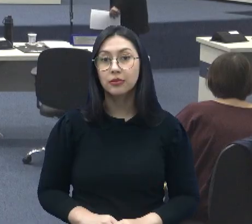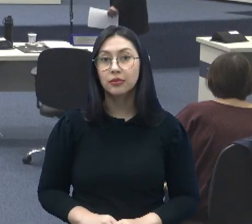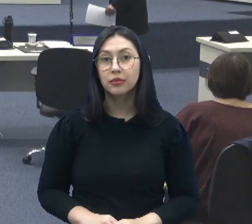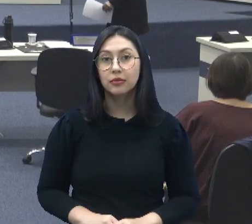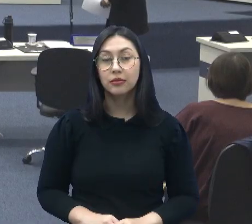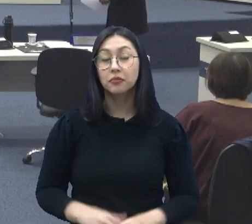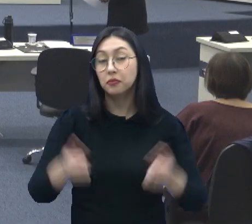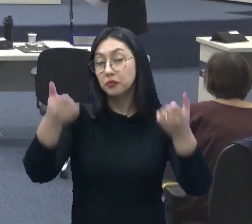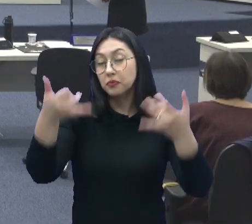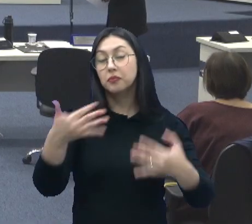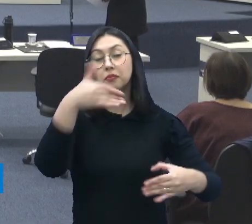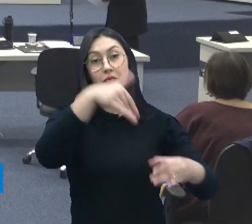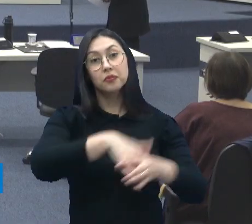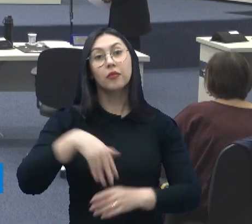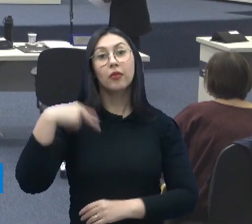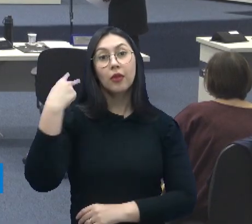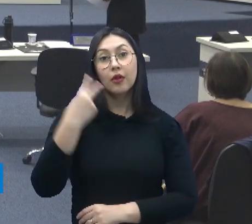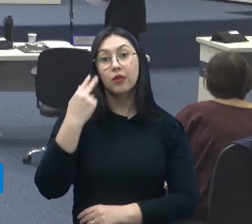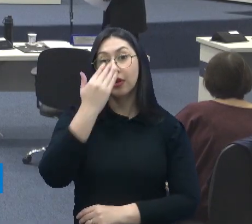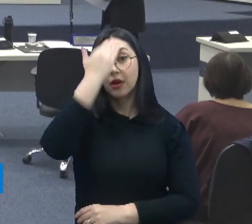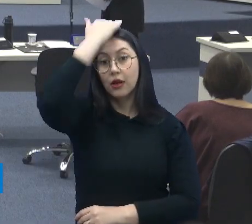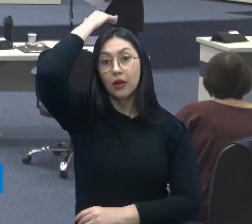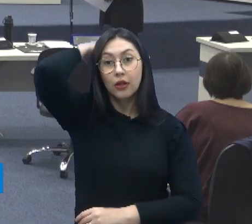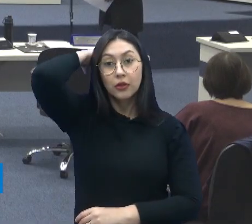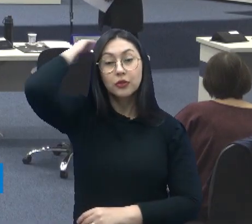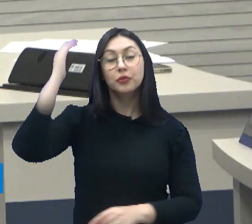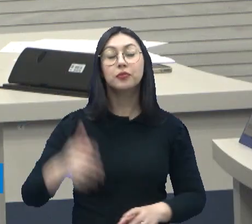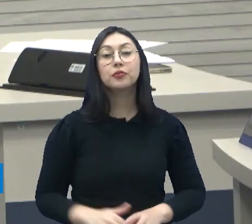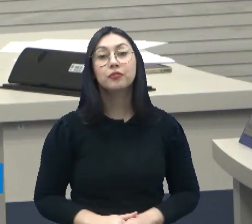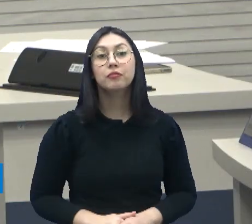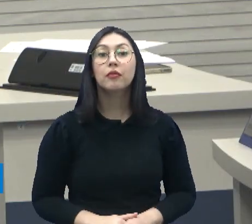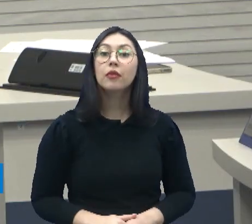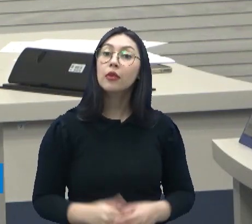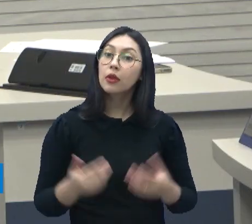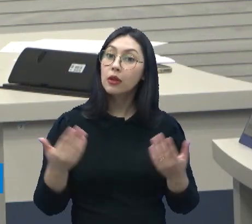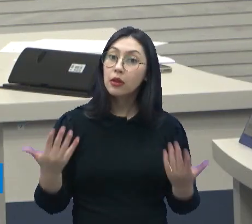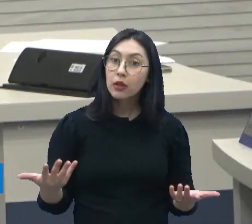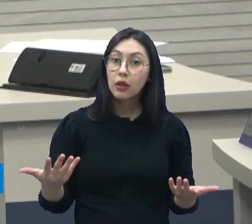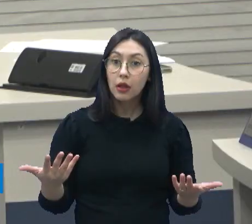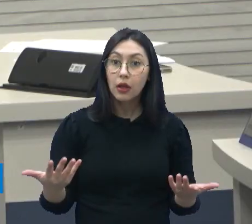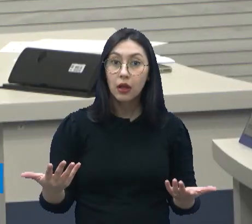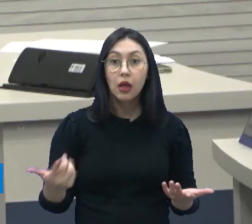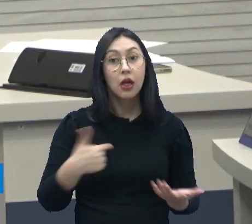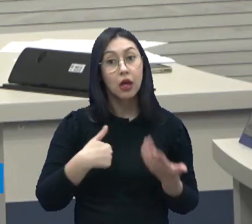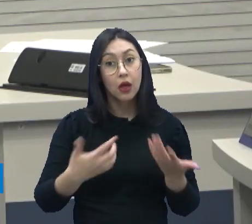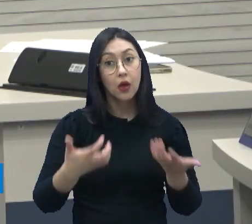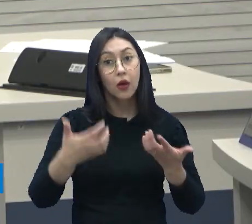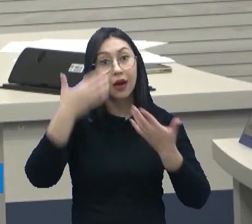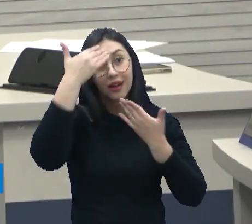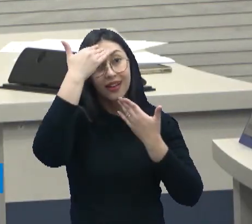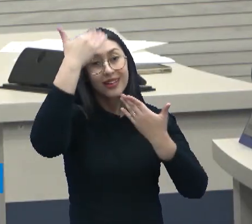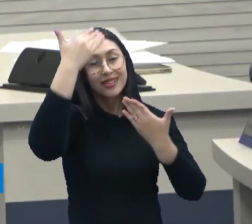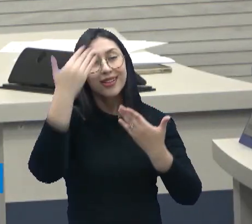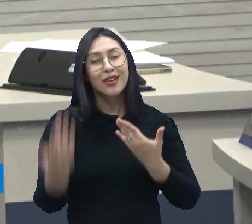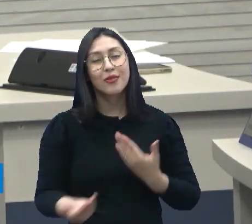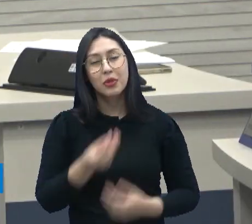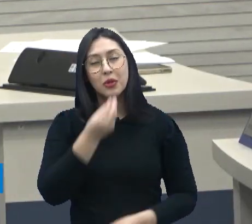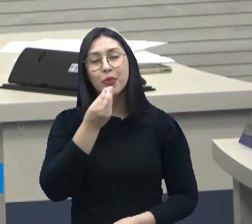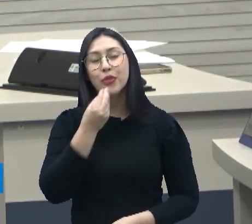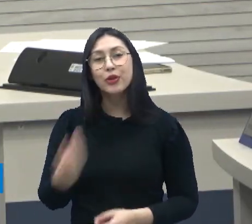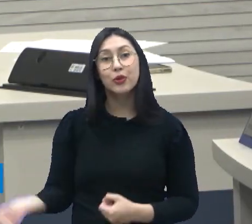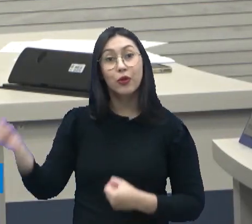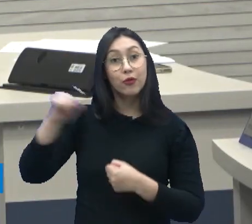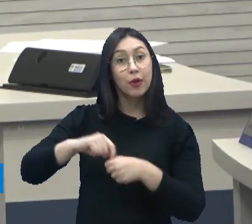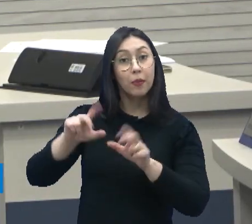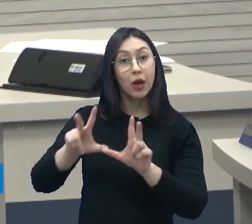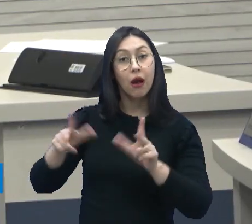Justificativa de votação, vereador Cláudio Apolinário. Senhor presidente, nobres vereadores, primeiro agradecendo pelo nosso retorno a esta casa, para o nosso segundo